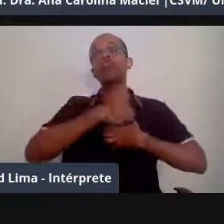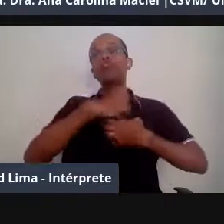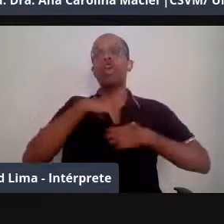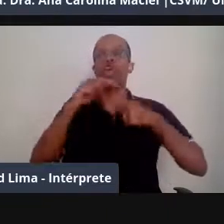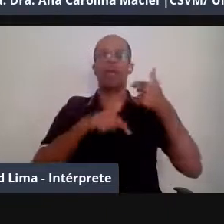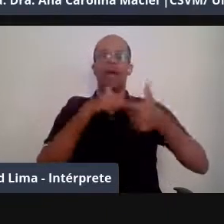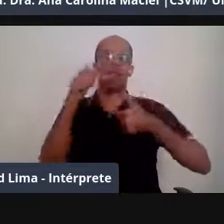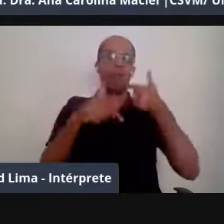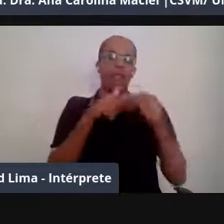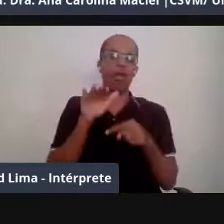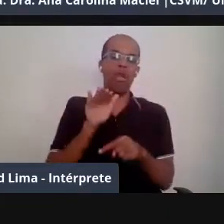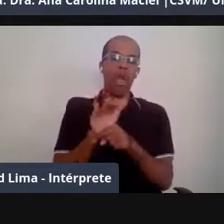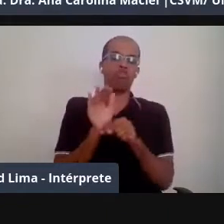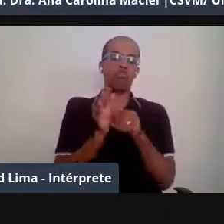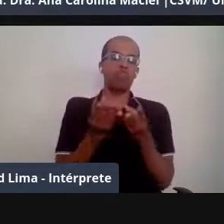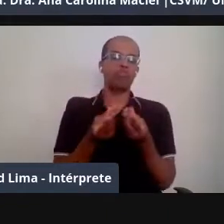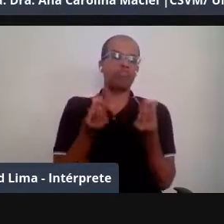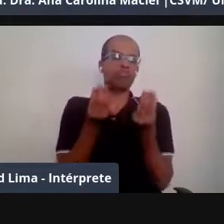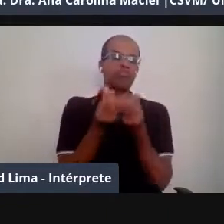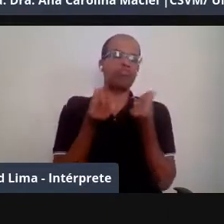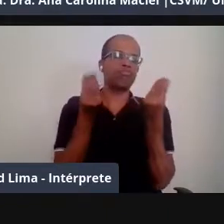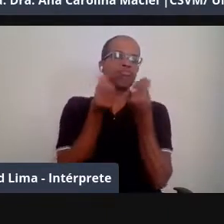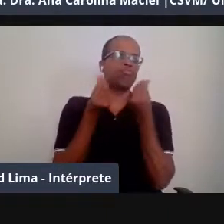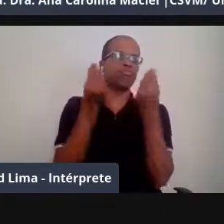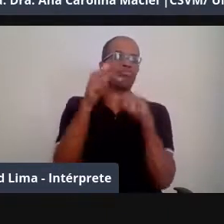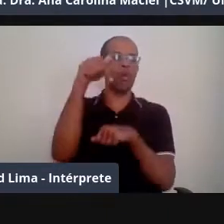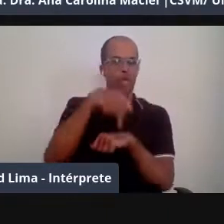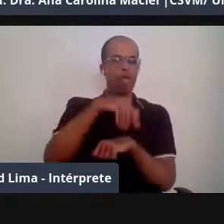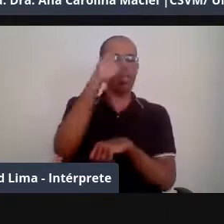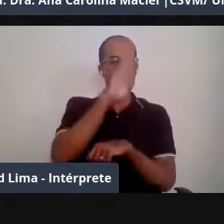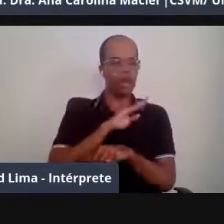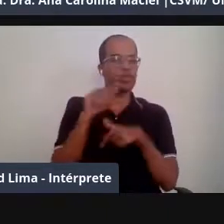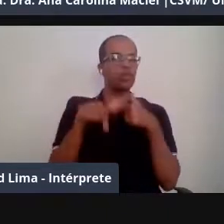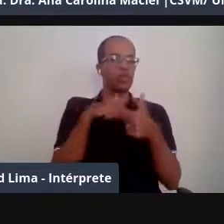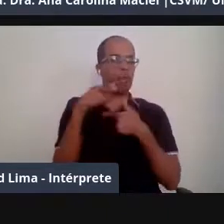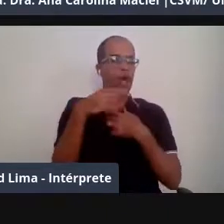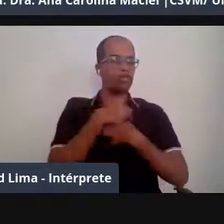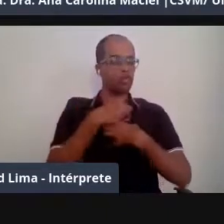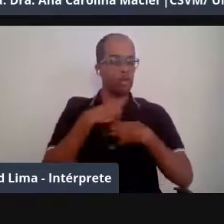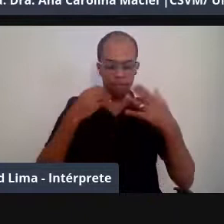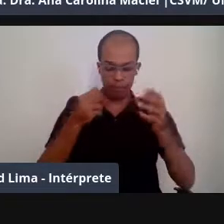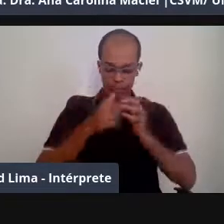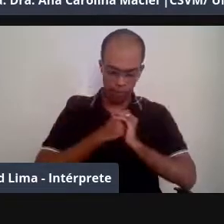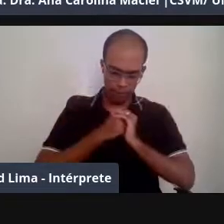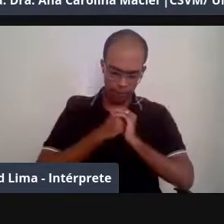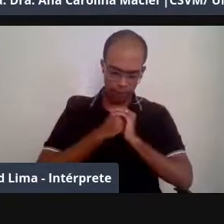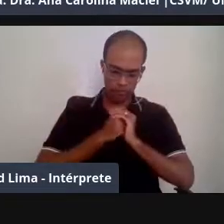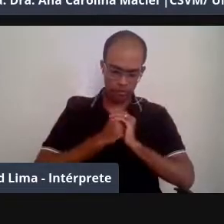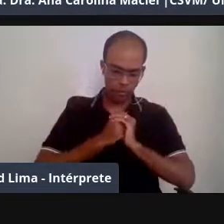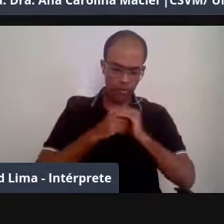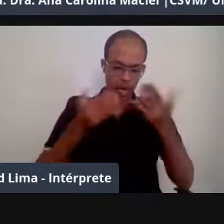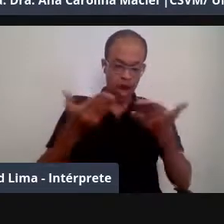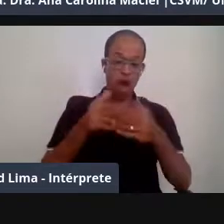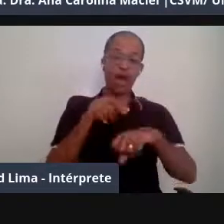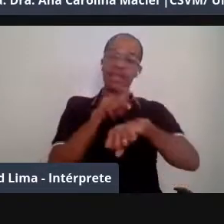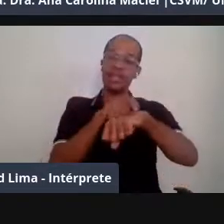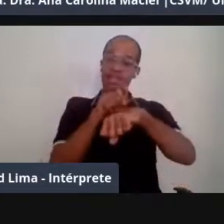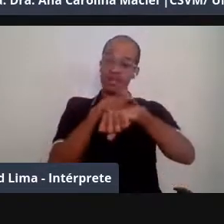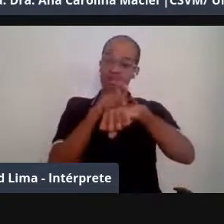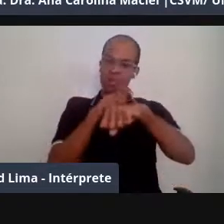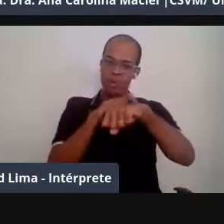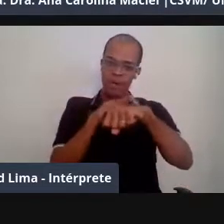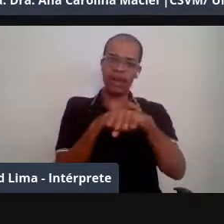então enriquecem muito o mercado de trabalho brasileiro. E poderia, nesse momento que a gente está, né, vivendo uma